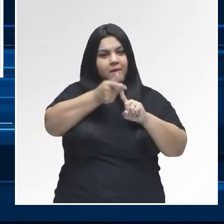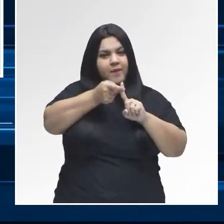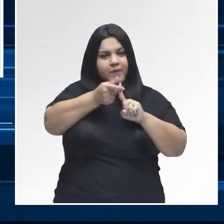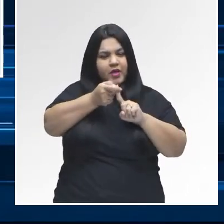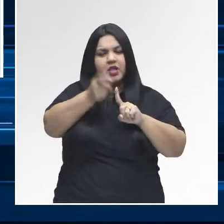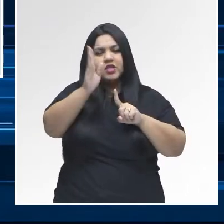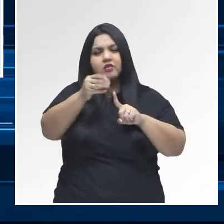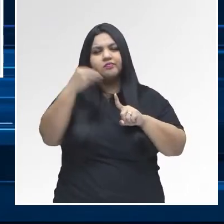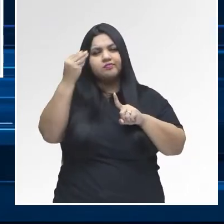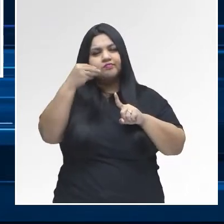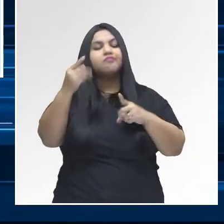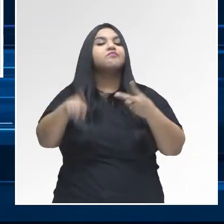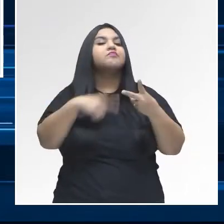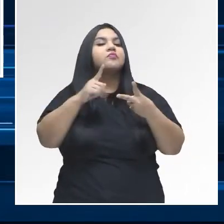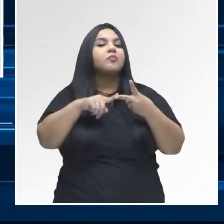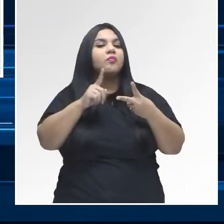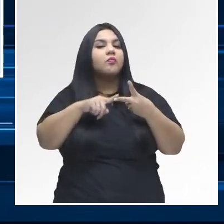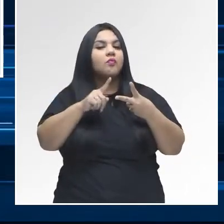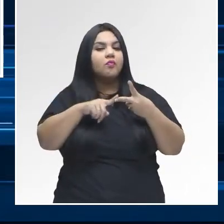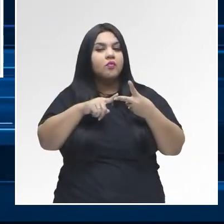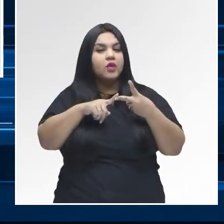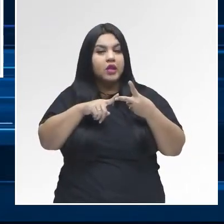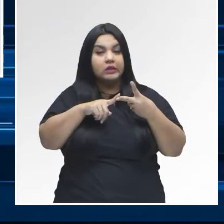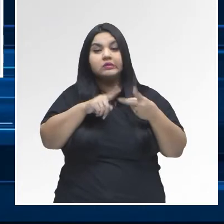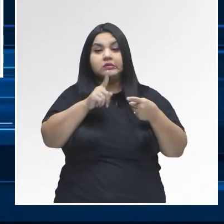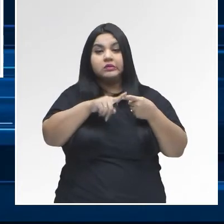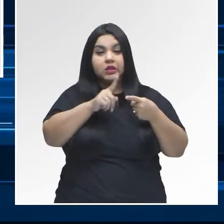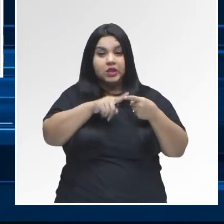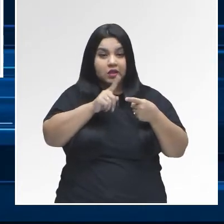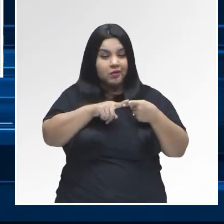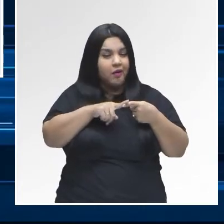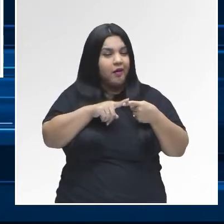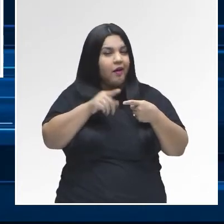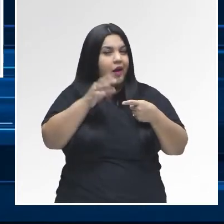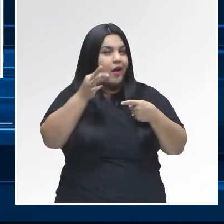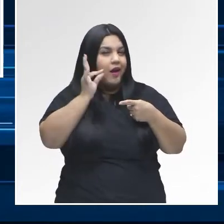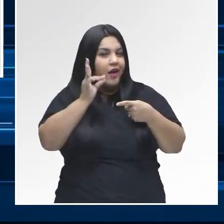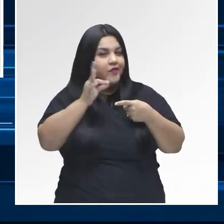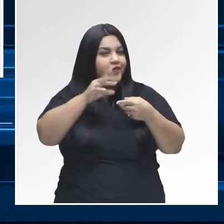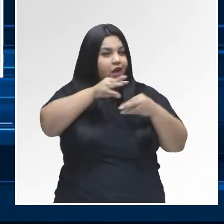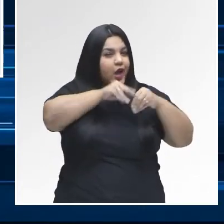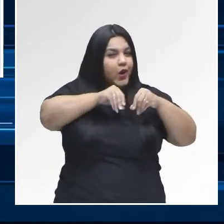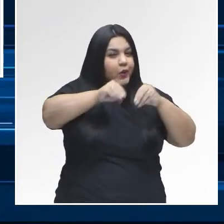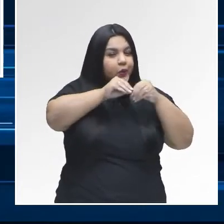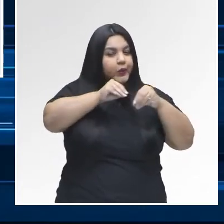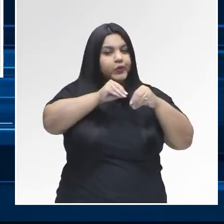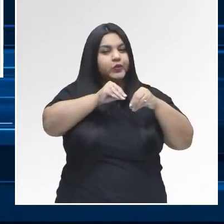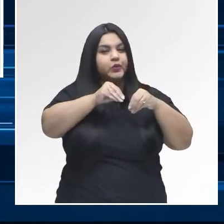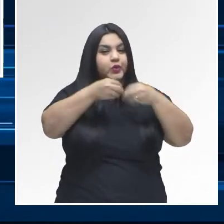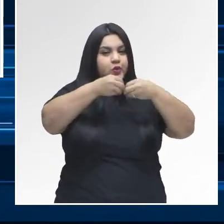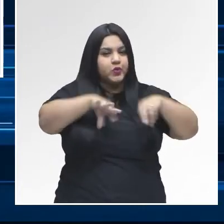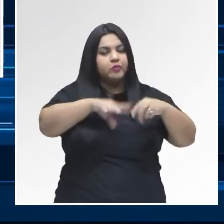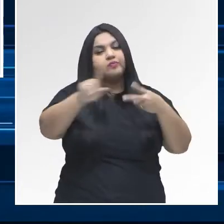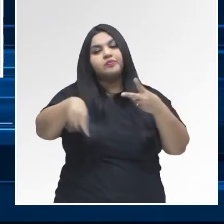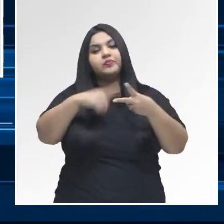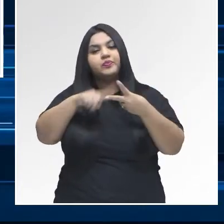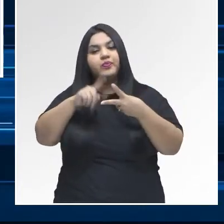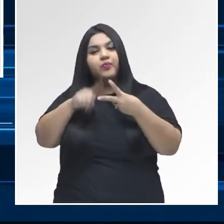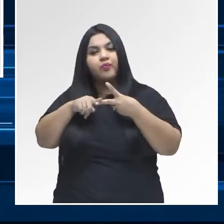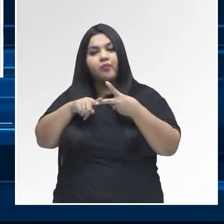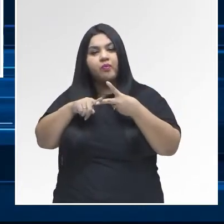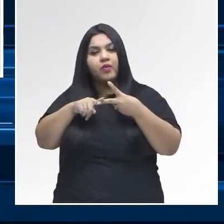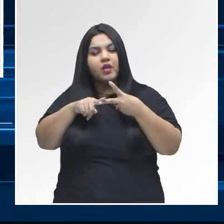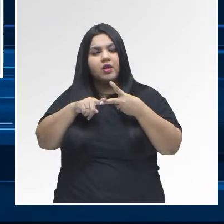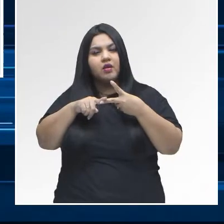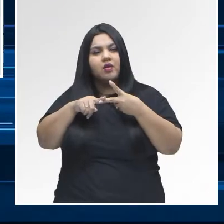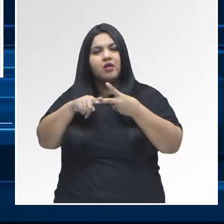né? Um cuscuz com ovo frito e um cafezinho é uma delícia, eu gosto demais. Do lado ali, ó, o muguzá,